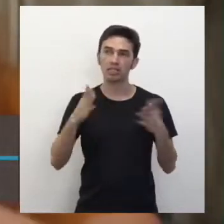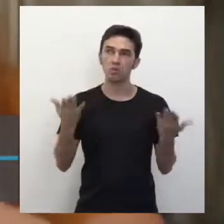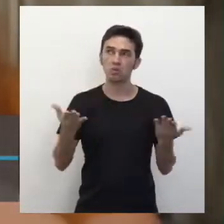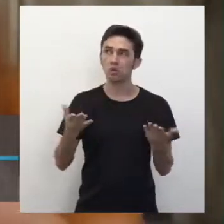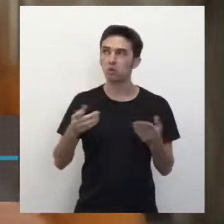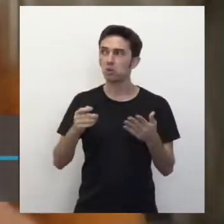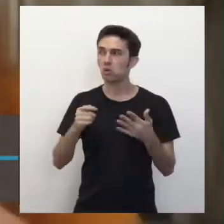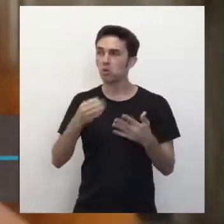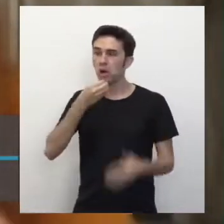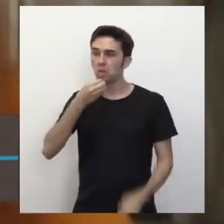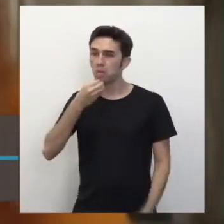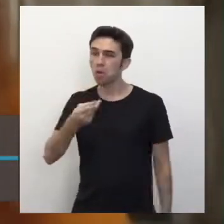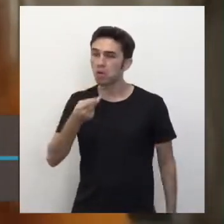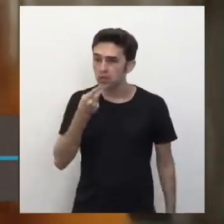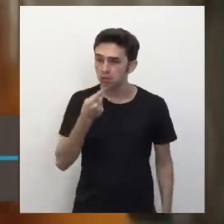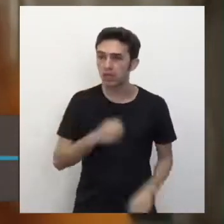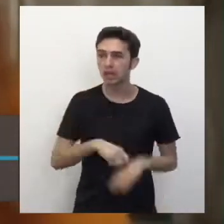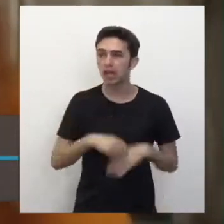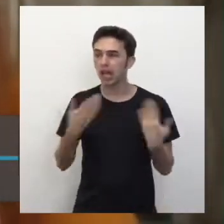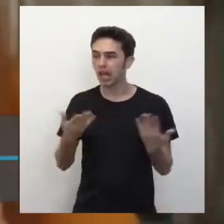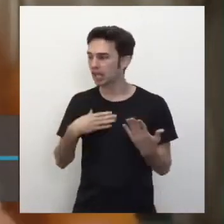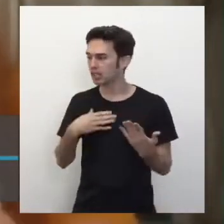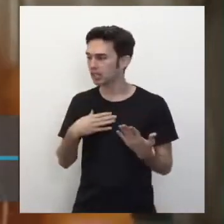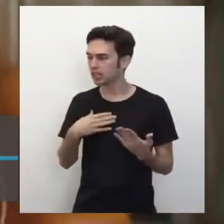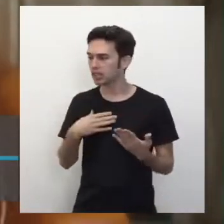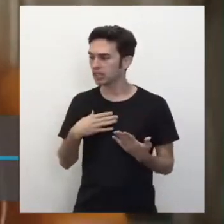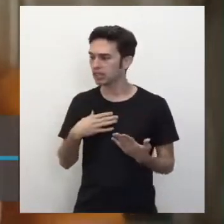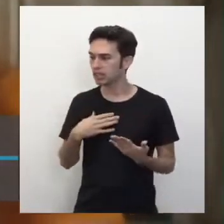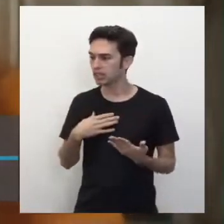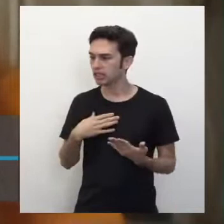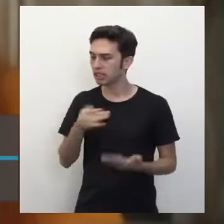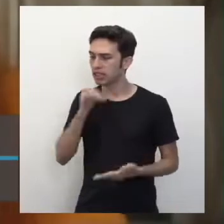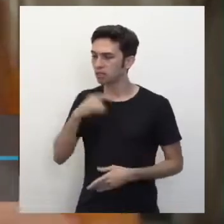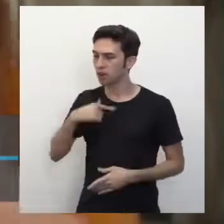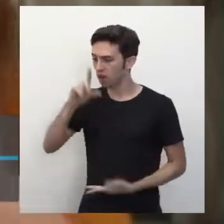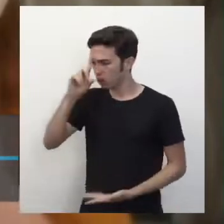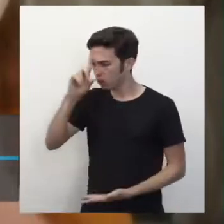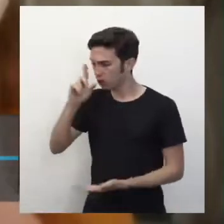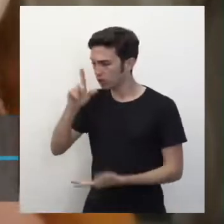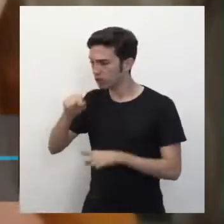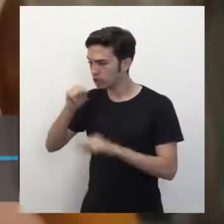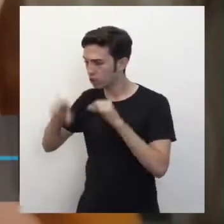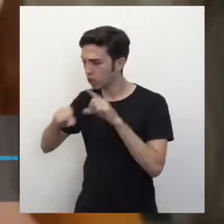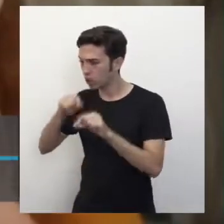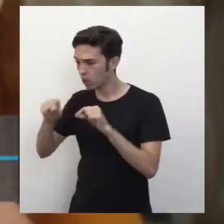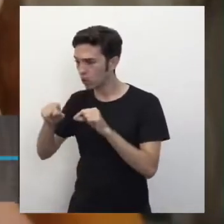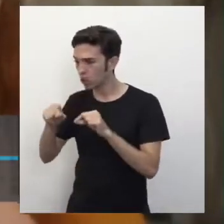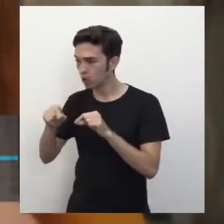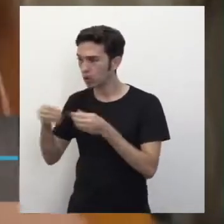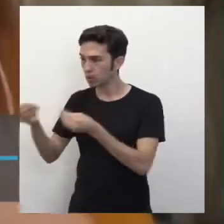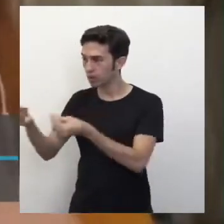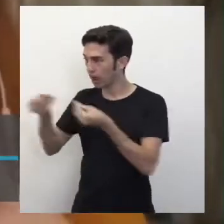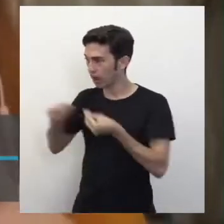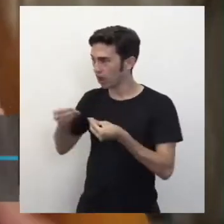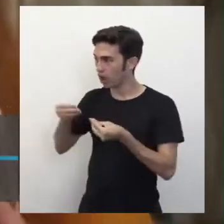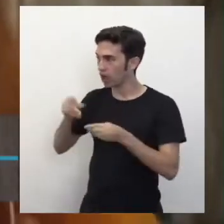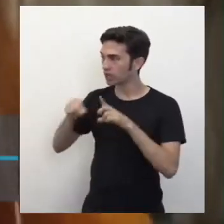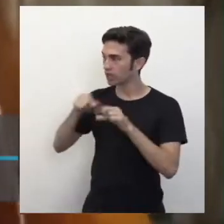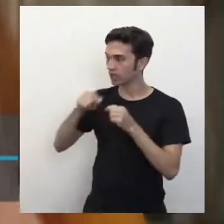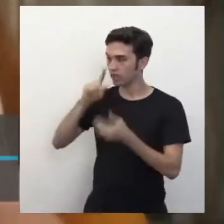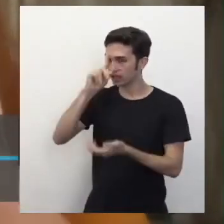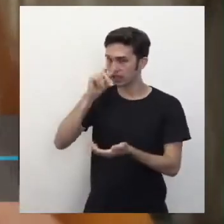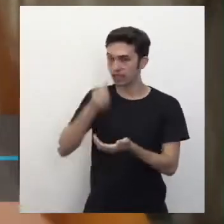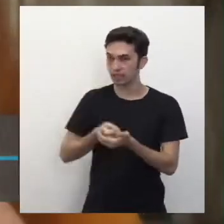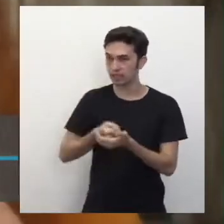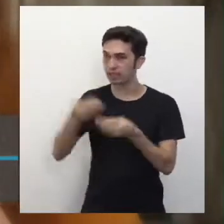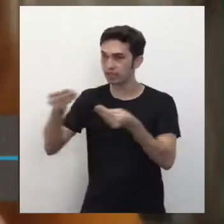possibilidade condicionada, isto é, escolhas que me são dadas fazer, decisões que me